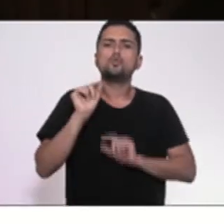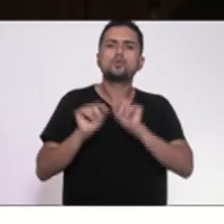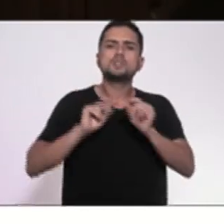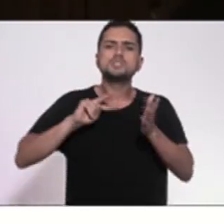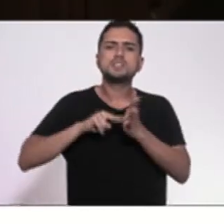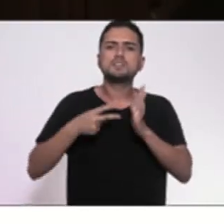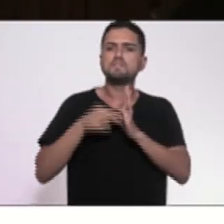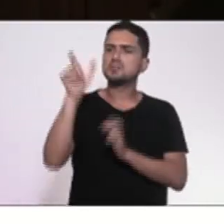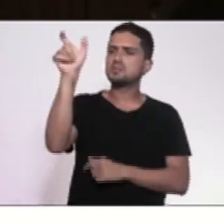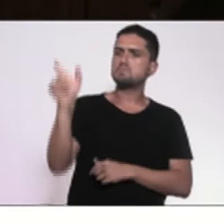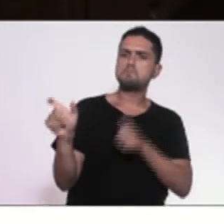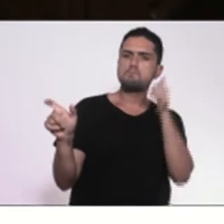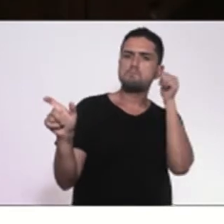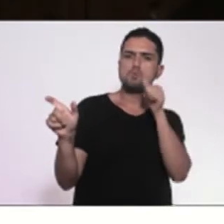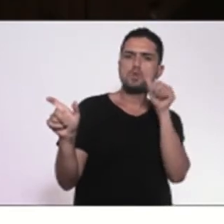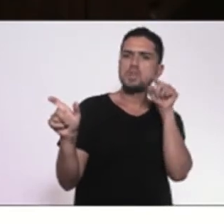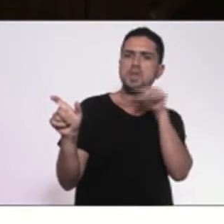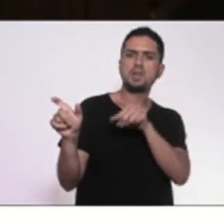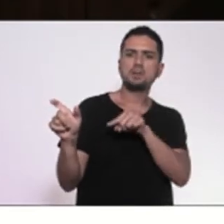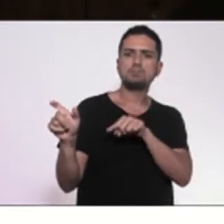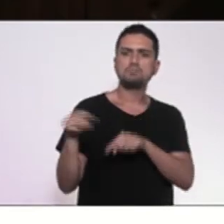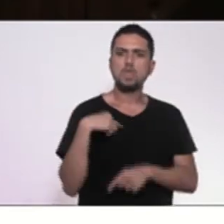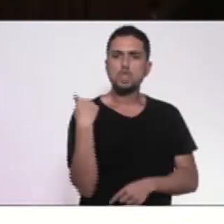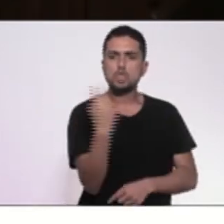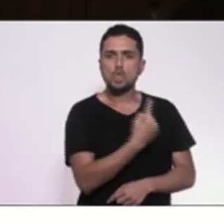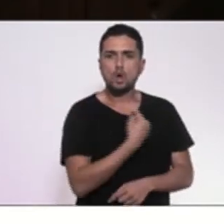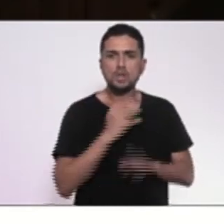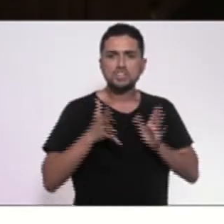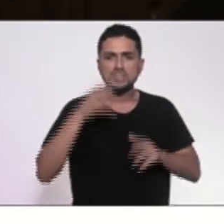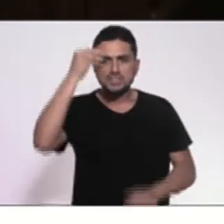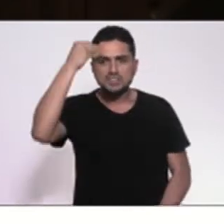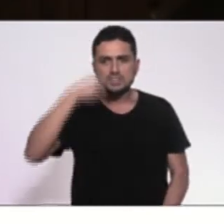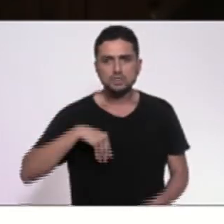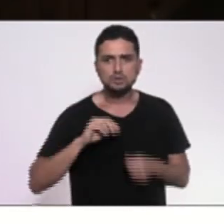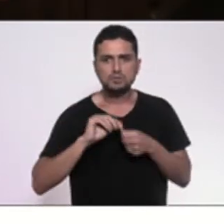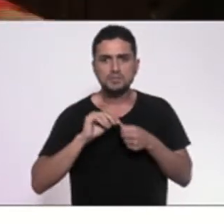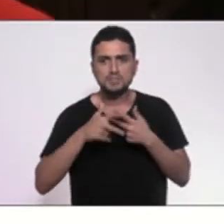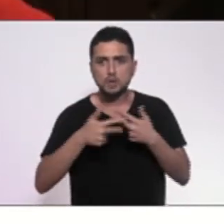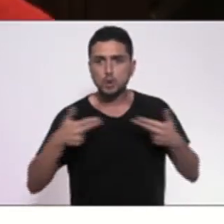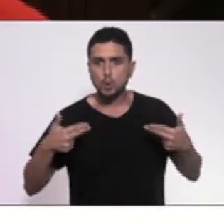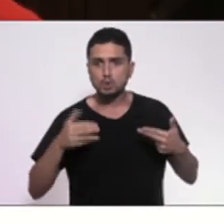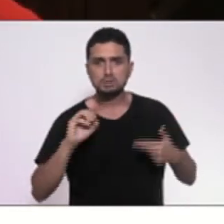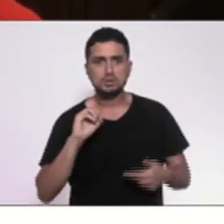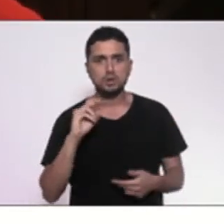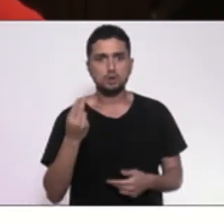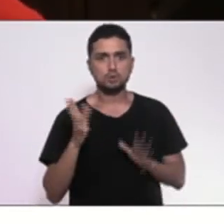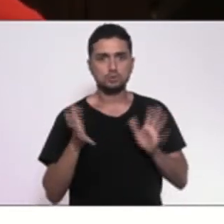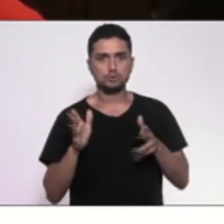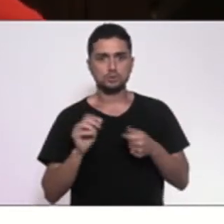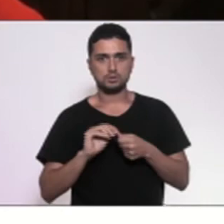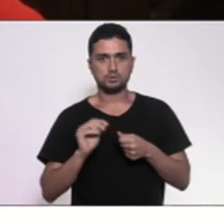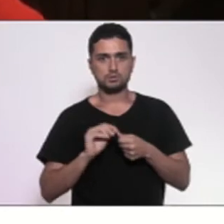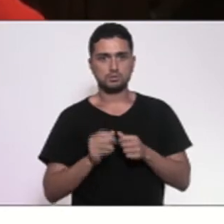que cada uma de nós já deixou de fazer ou fez?